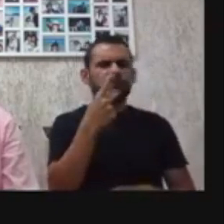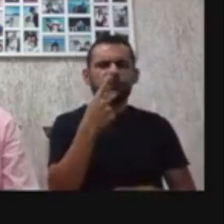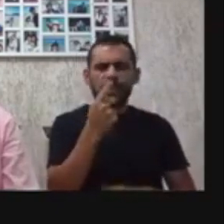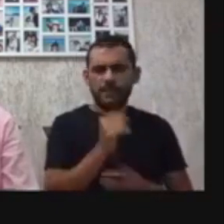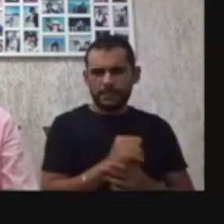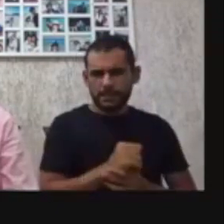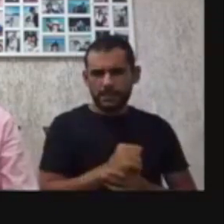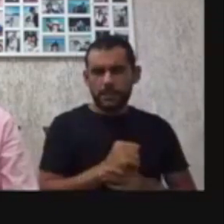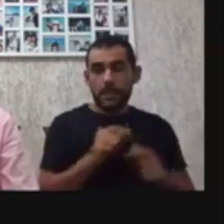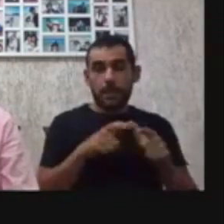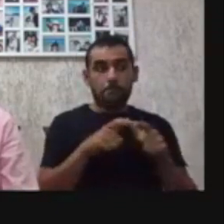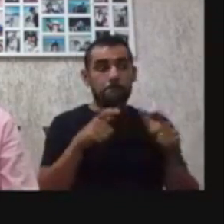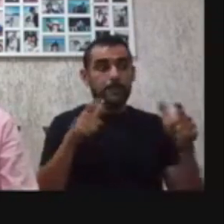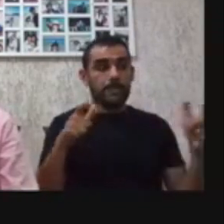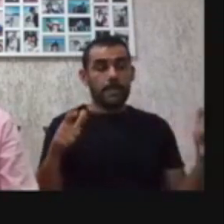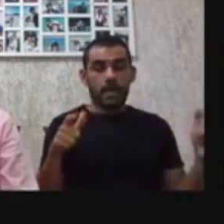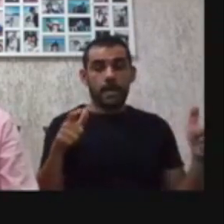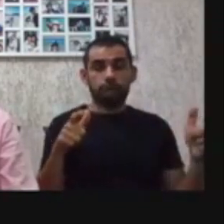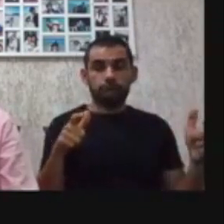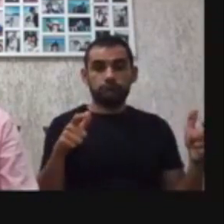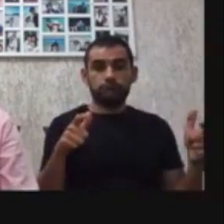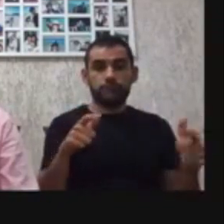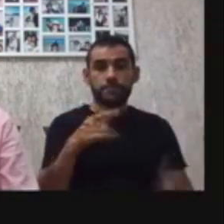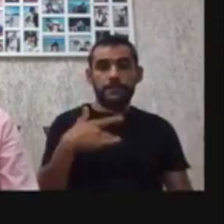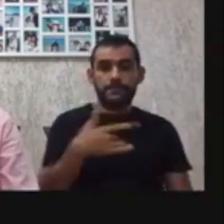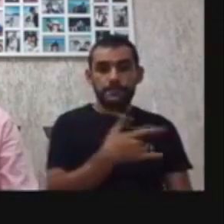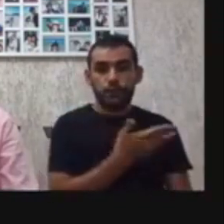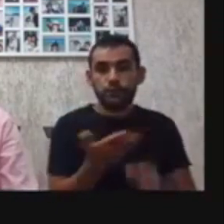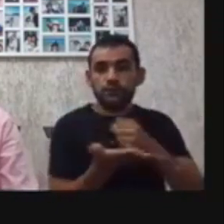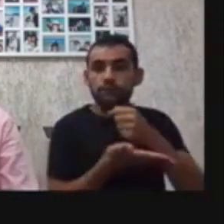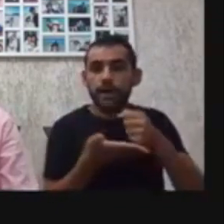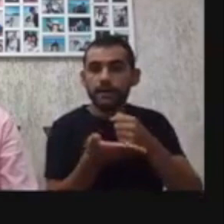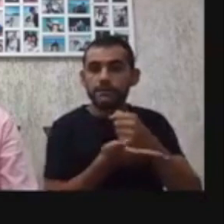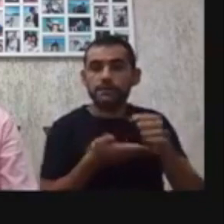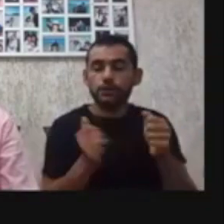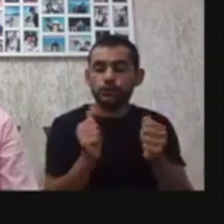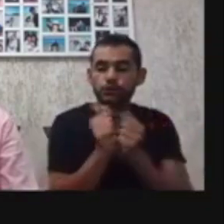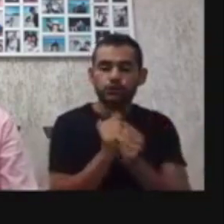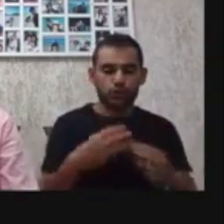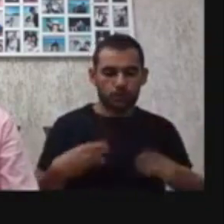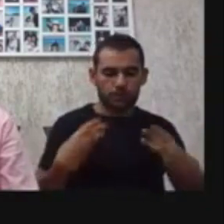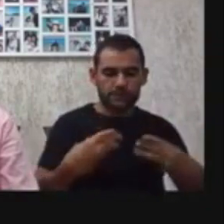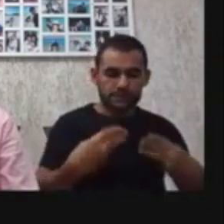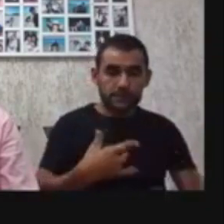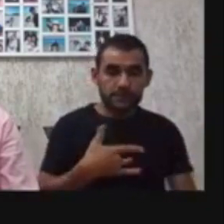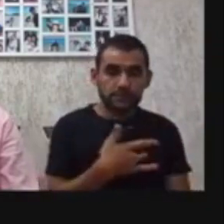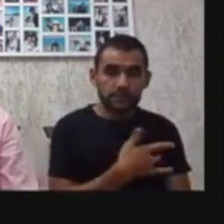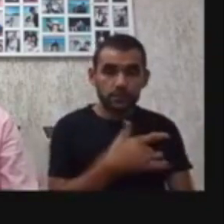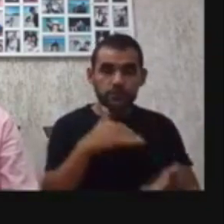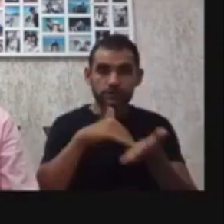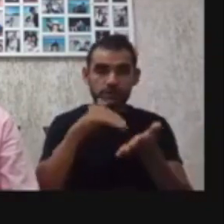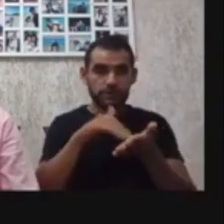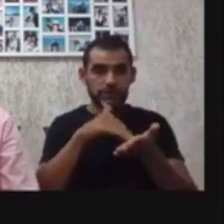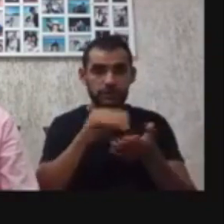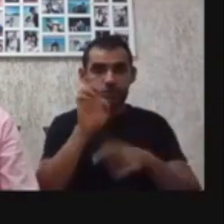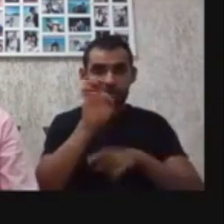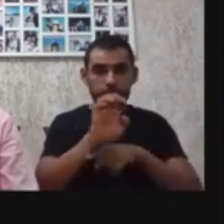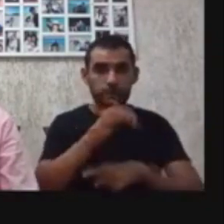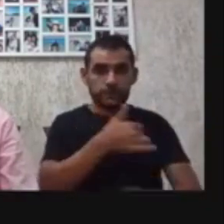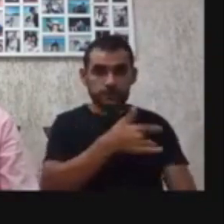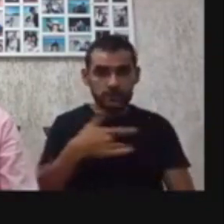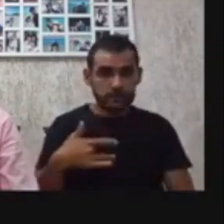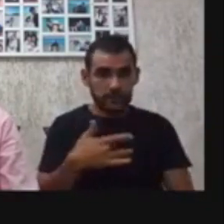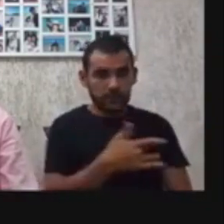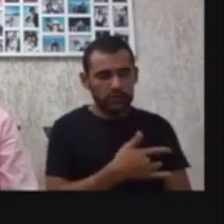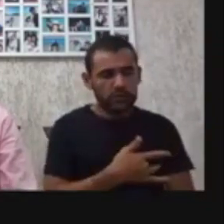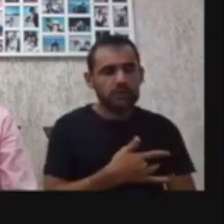em ampliar a cobertura, né, do programa de saúde básica junto ao Ministério da Saúde, à Secretaria Estadual de Saúde,